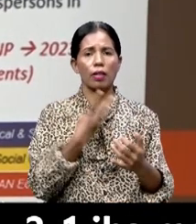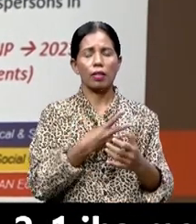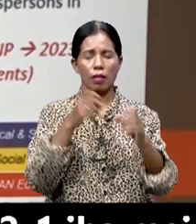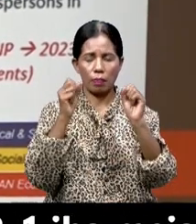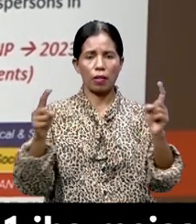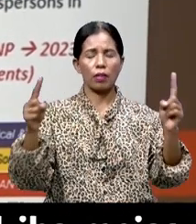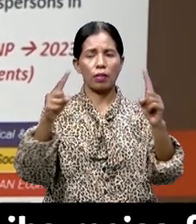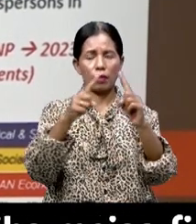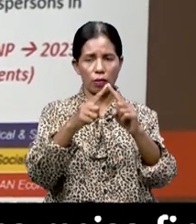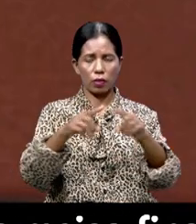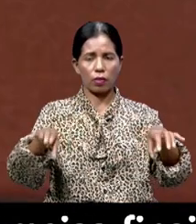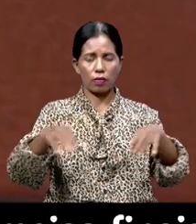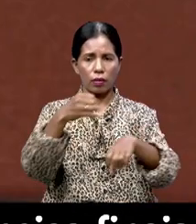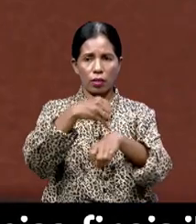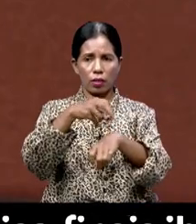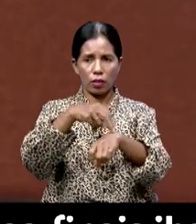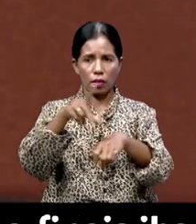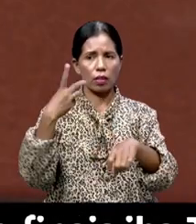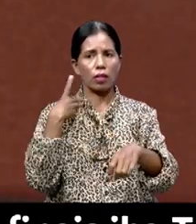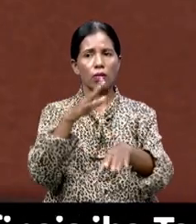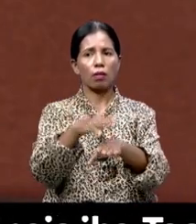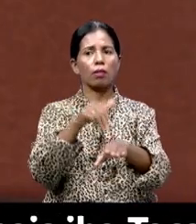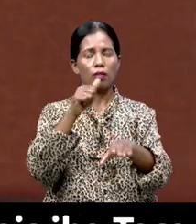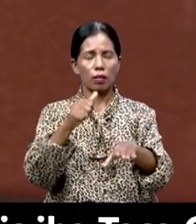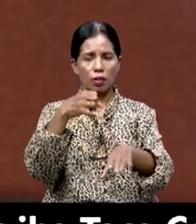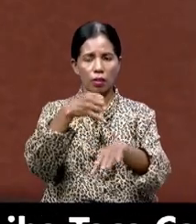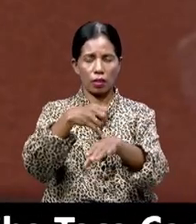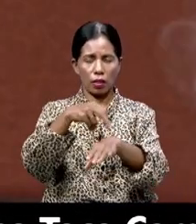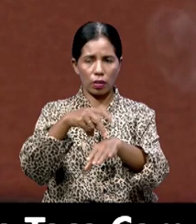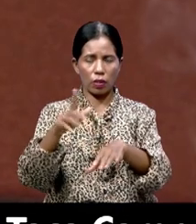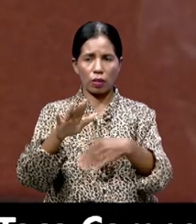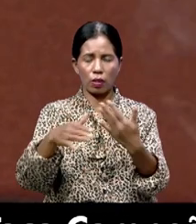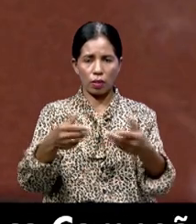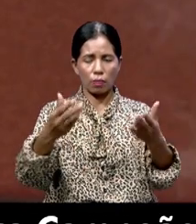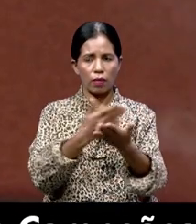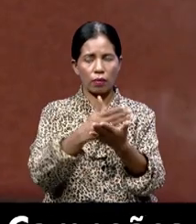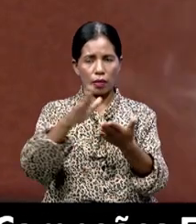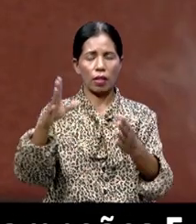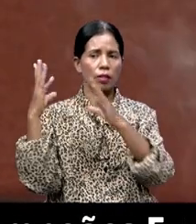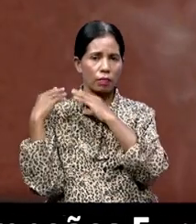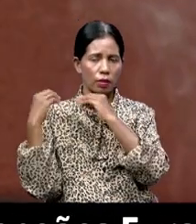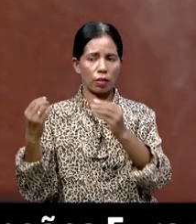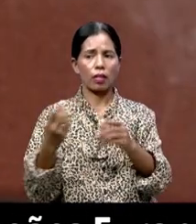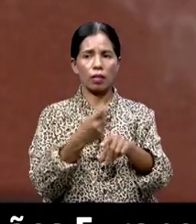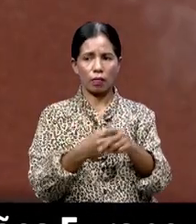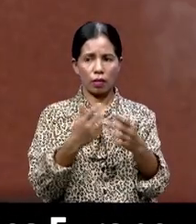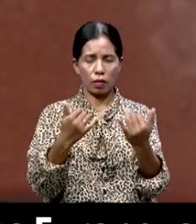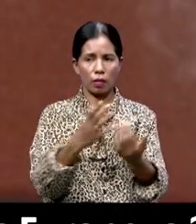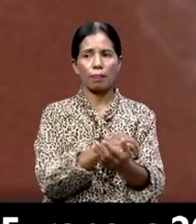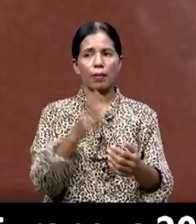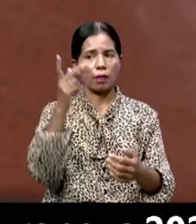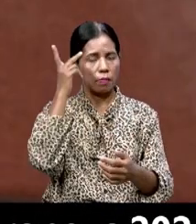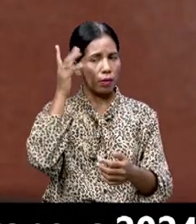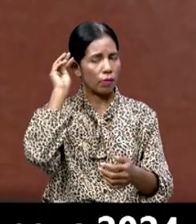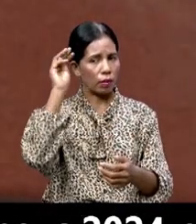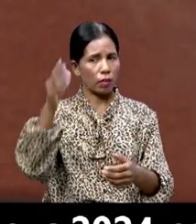no Seminário Internacional e te convido a períodos internacionais se dar uma boa experiência. Ao mesmo tempo, por si, seu primeiro-ministro se